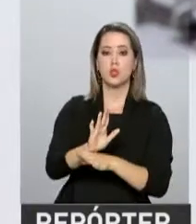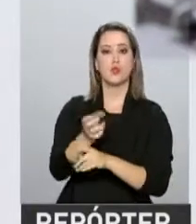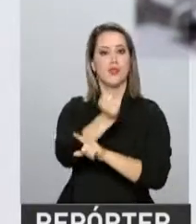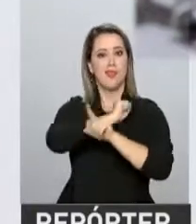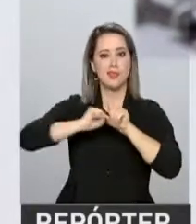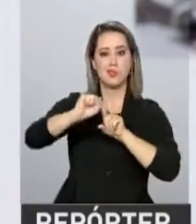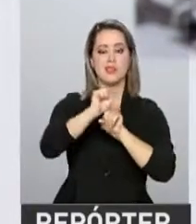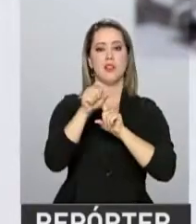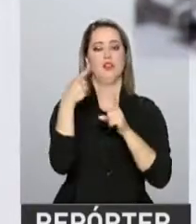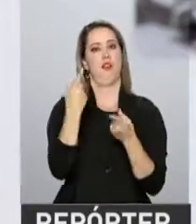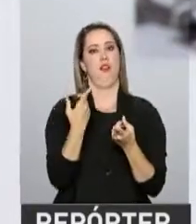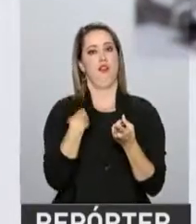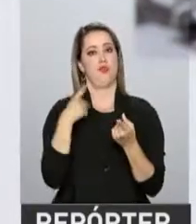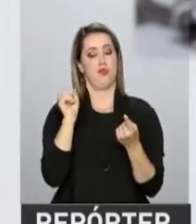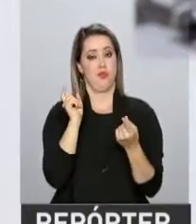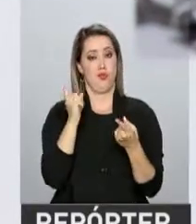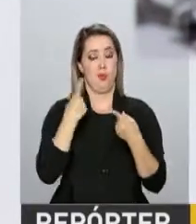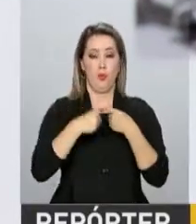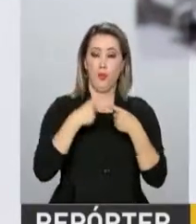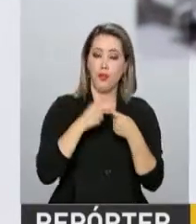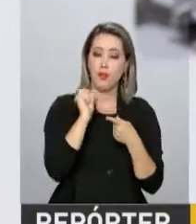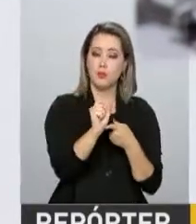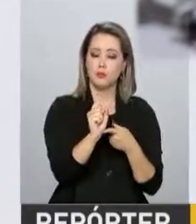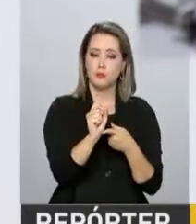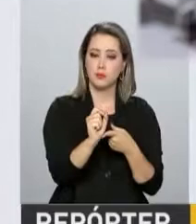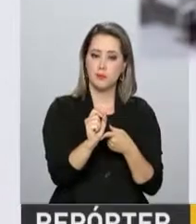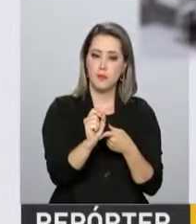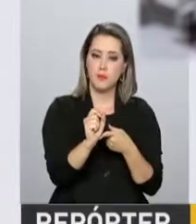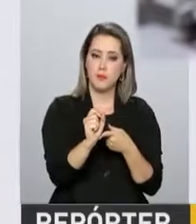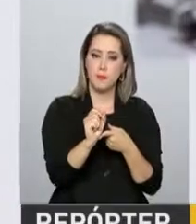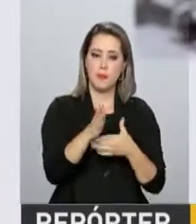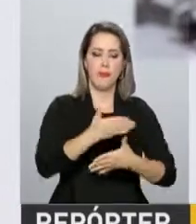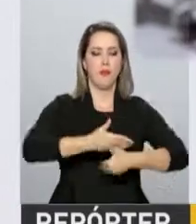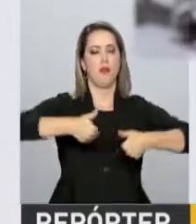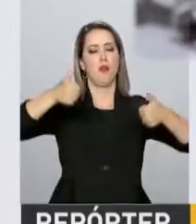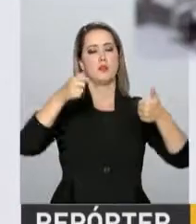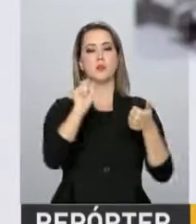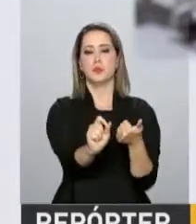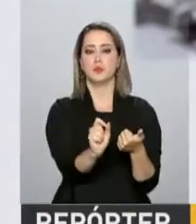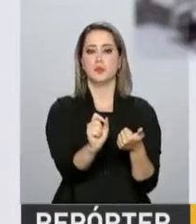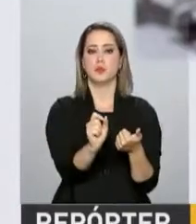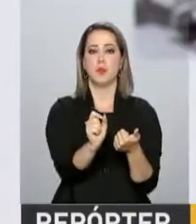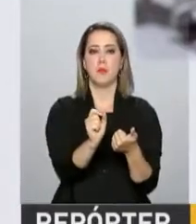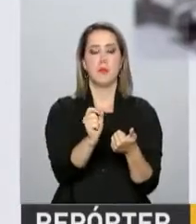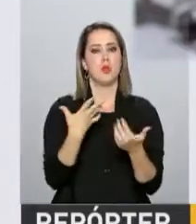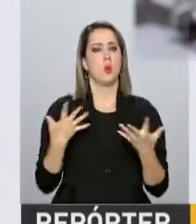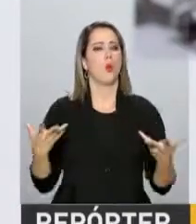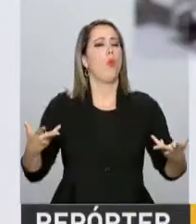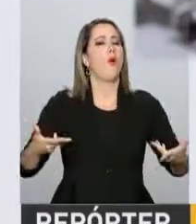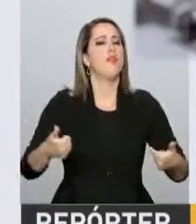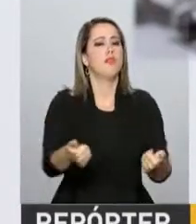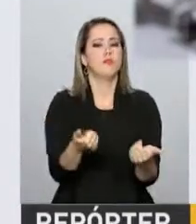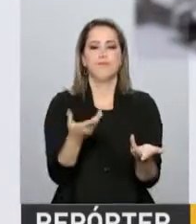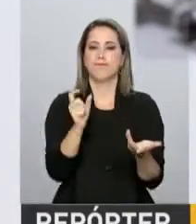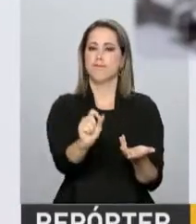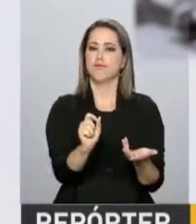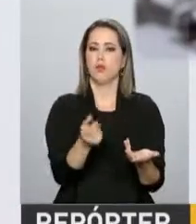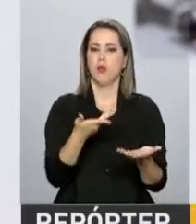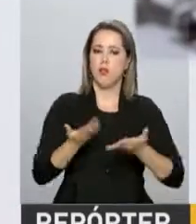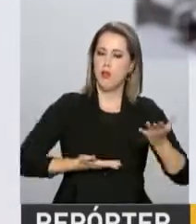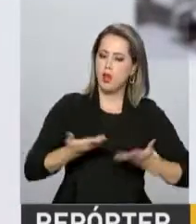ela está voltada para as melhorias na qualidade do serviço da